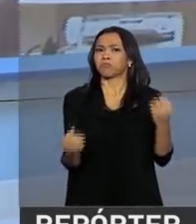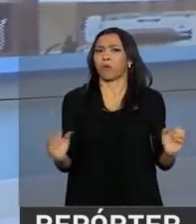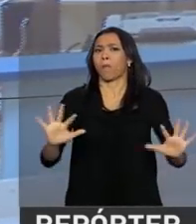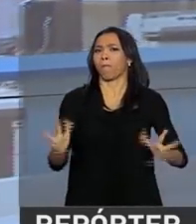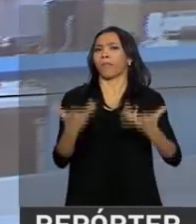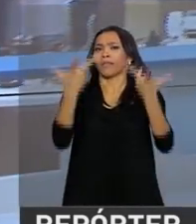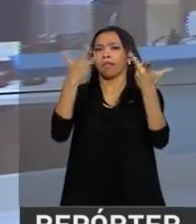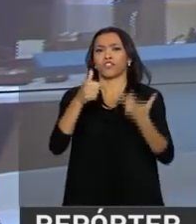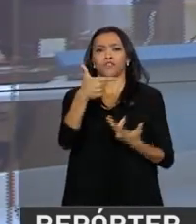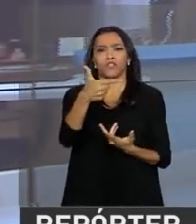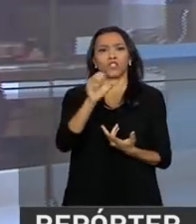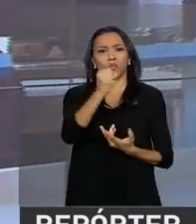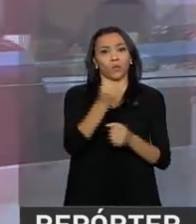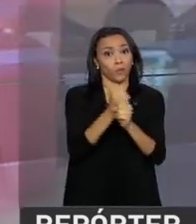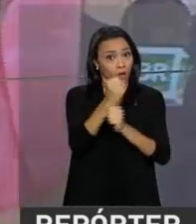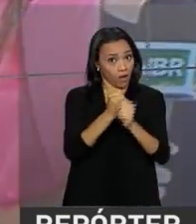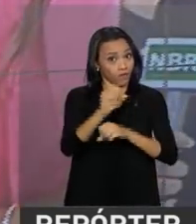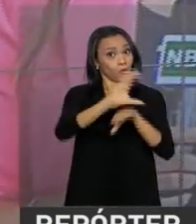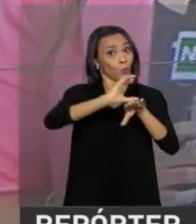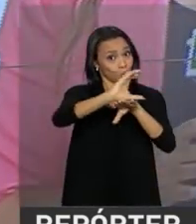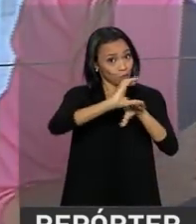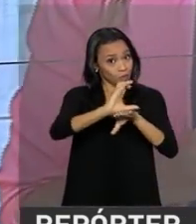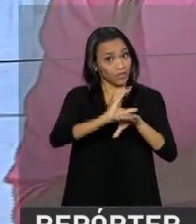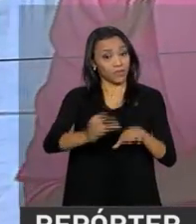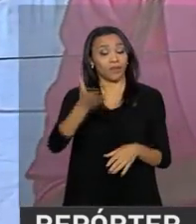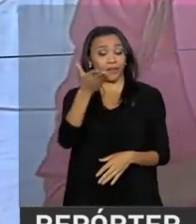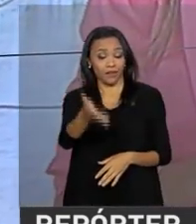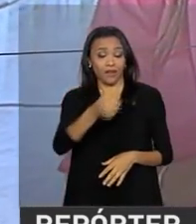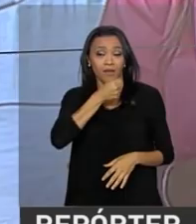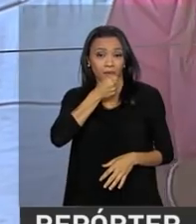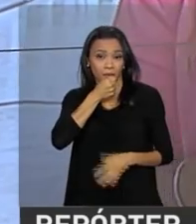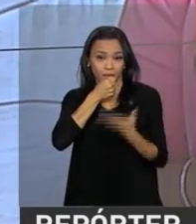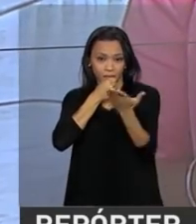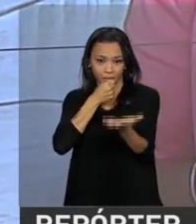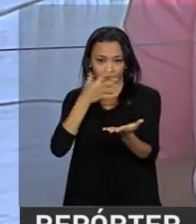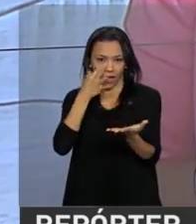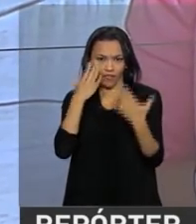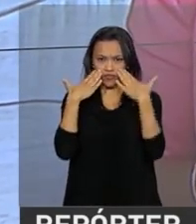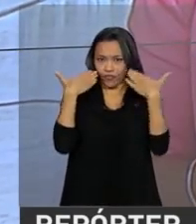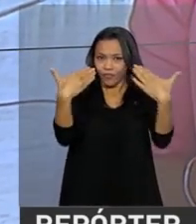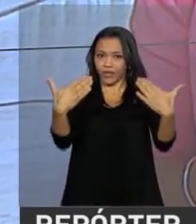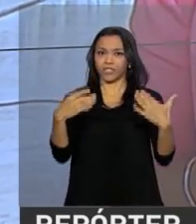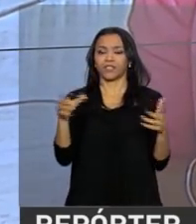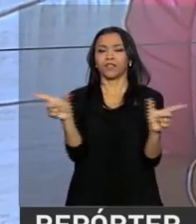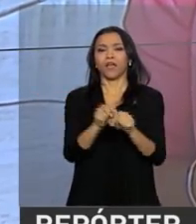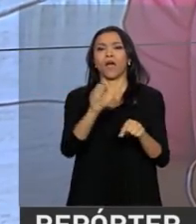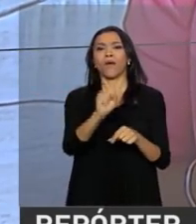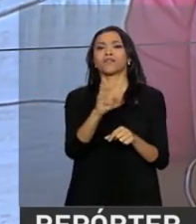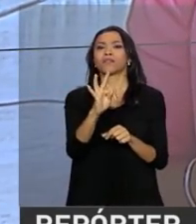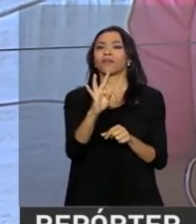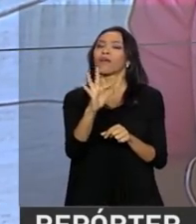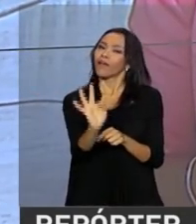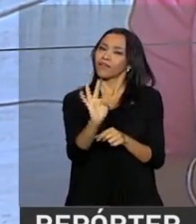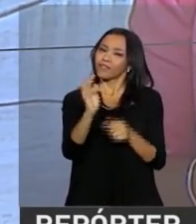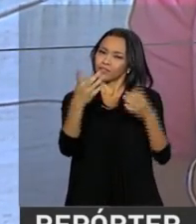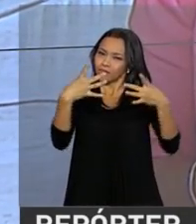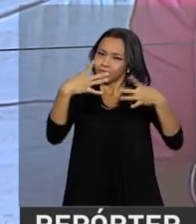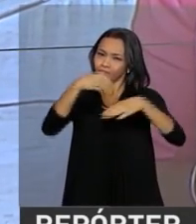da Constituição do país. E a repórter Gabriela Noronha está em frente ao STF e tem as informações para a gente. Olá,